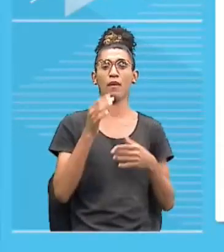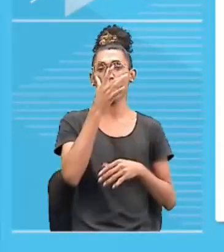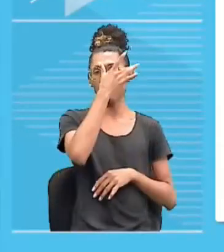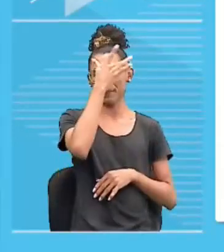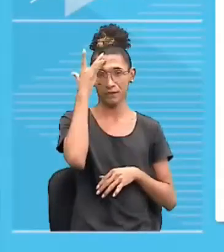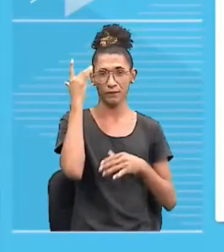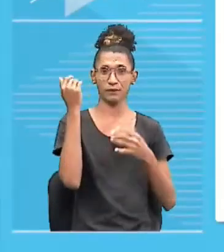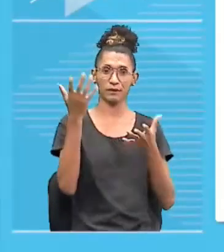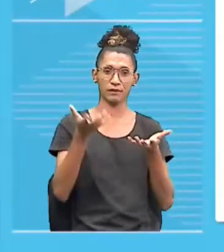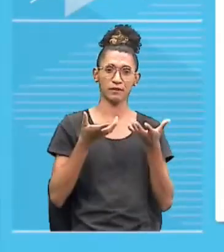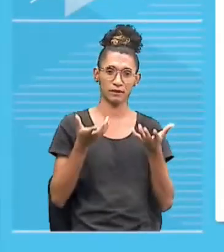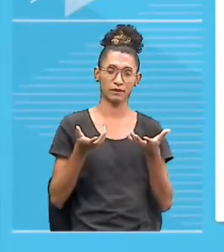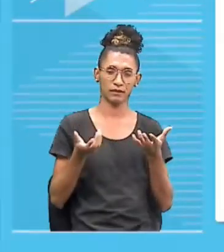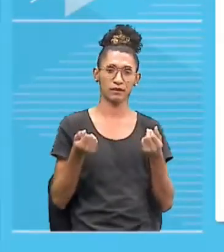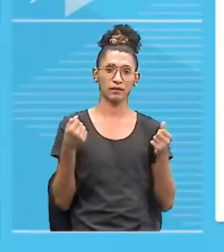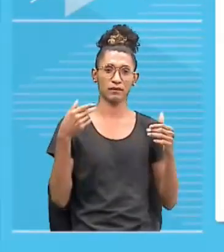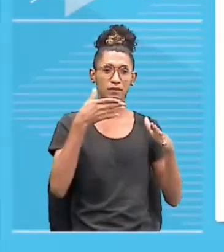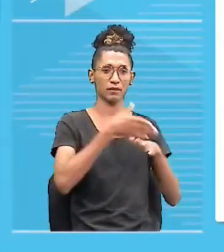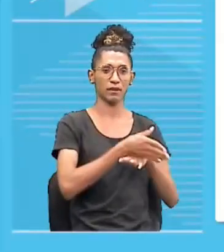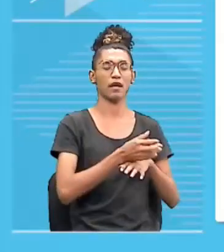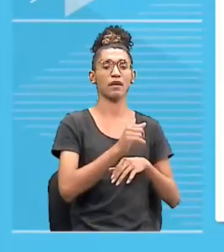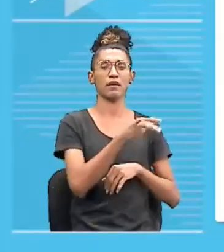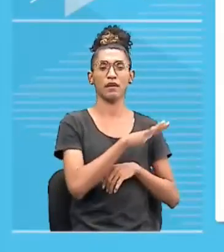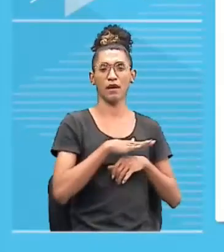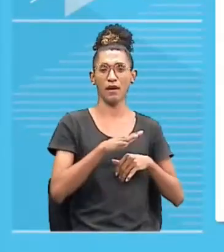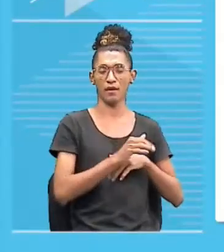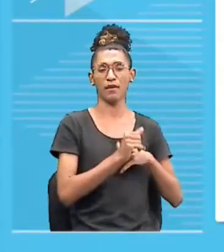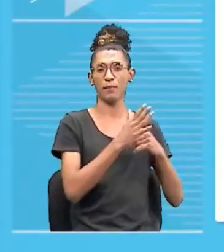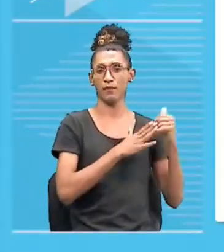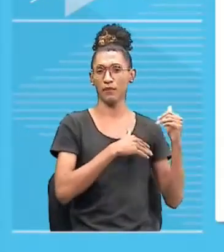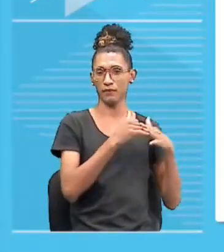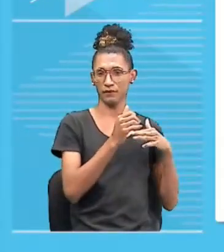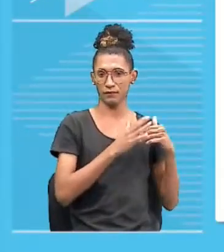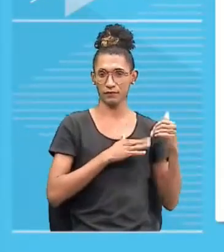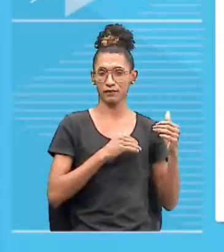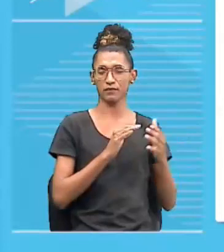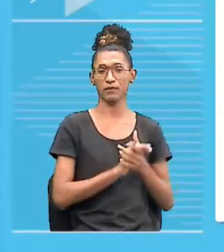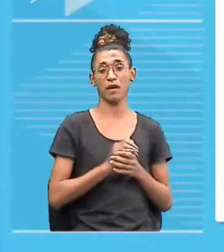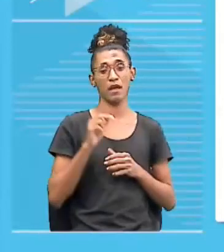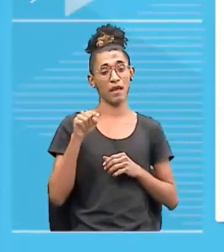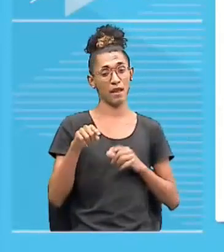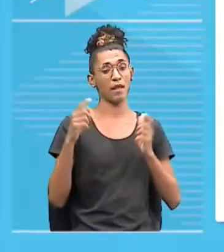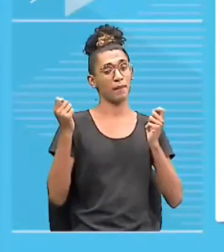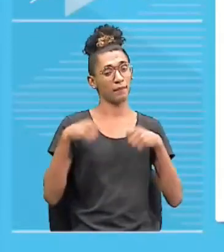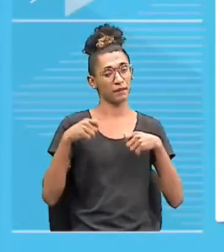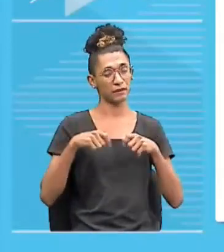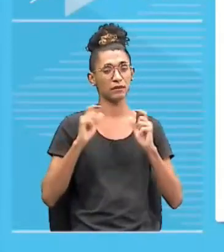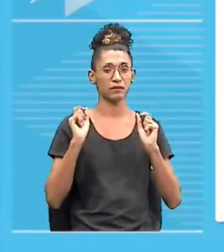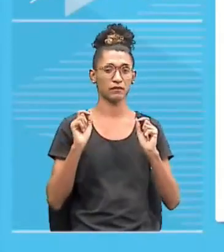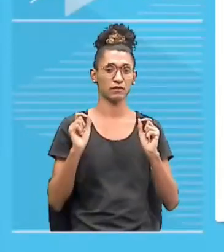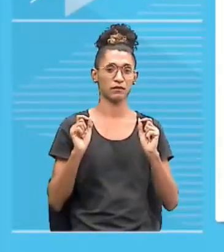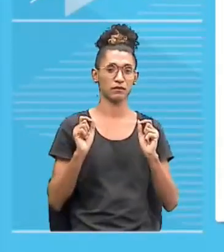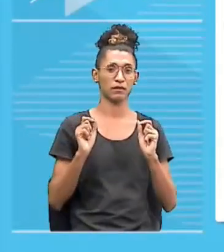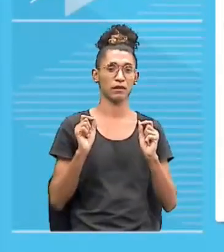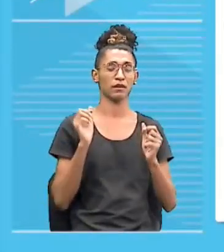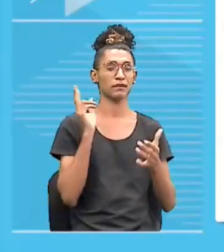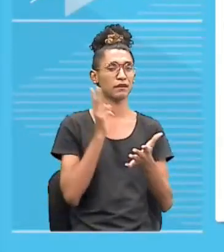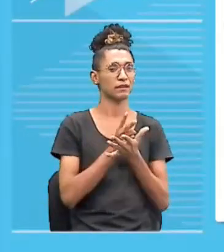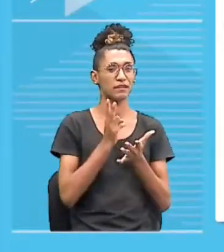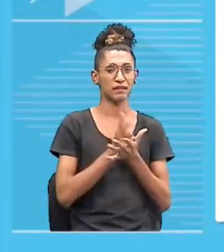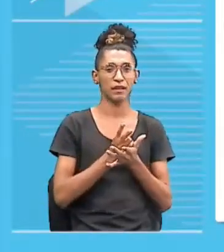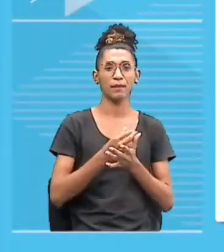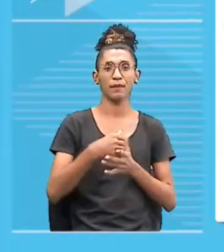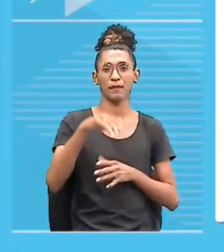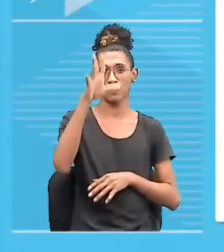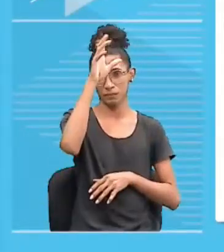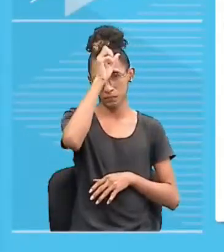que querem fazer parte do mercado de trabalho como um todo, elas precisam ficar